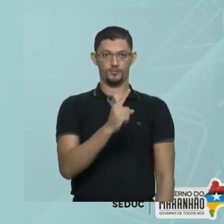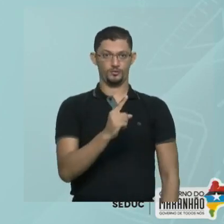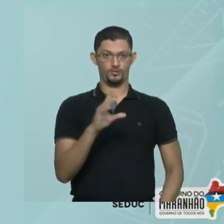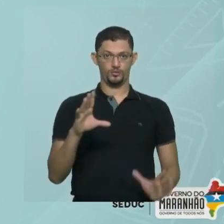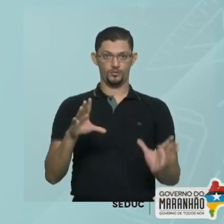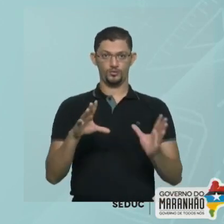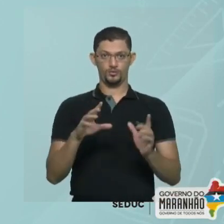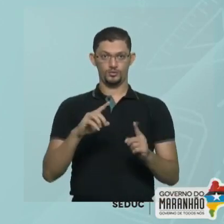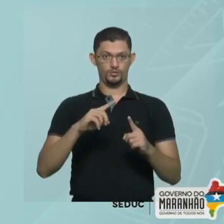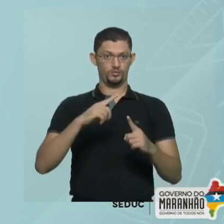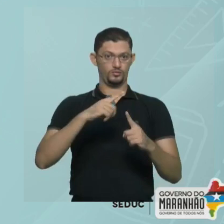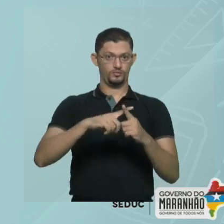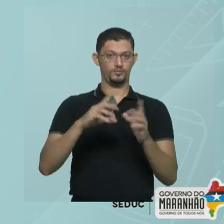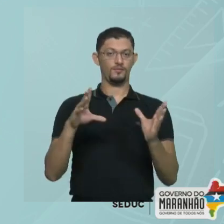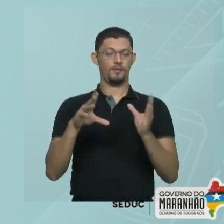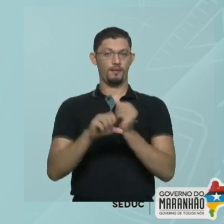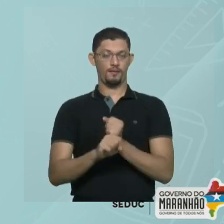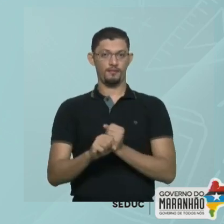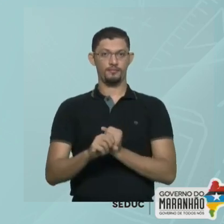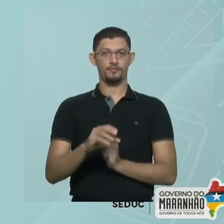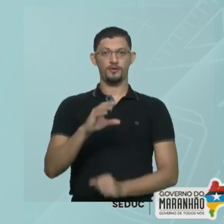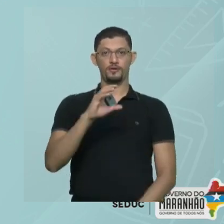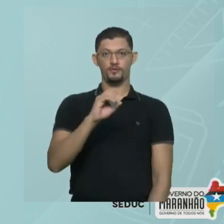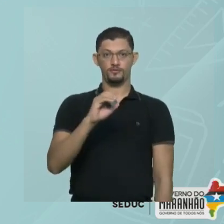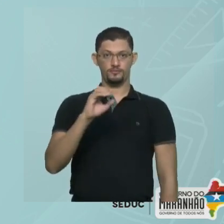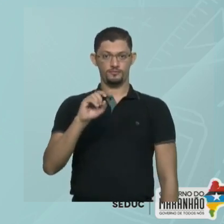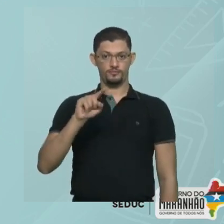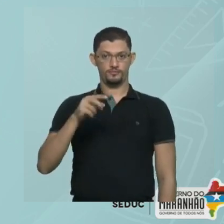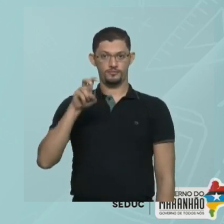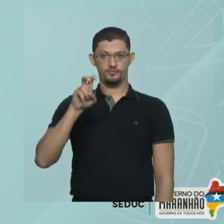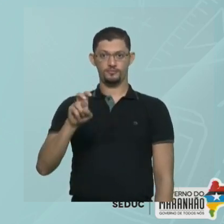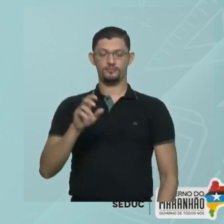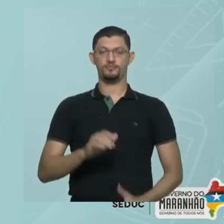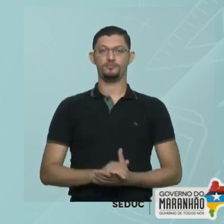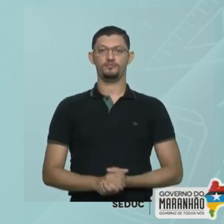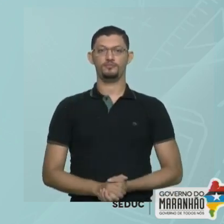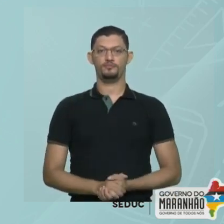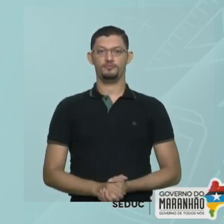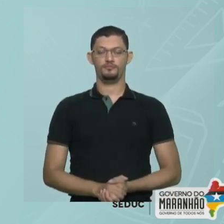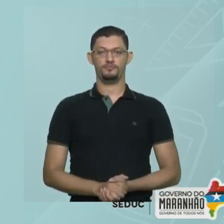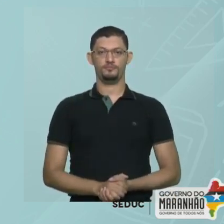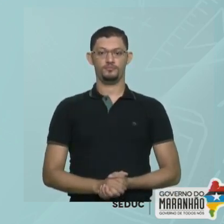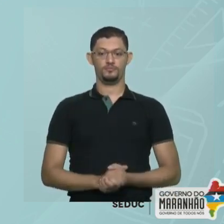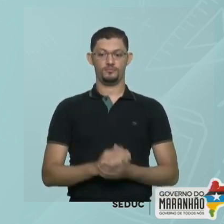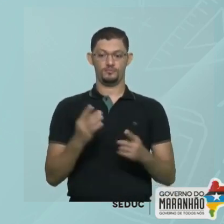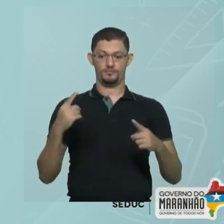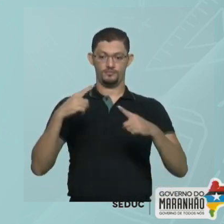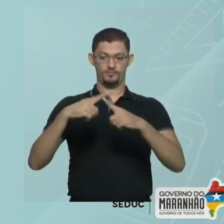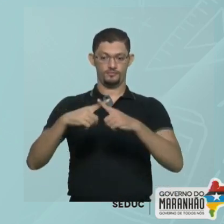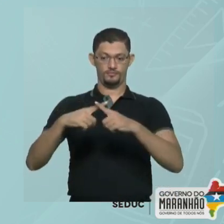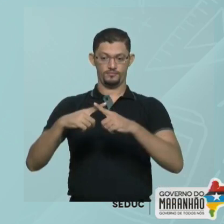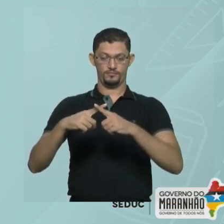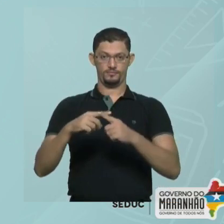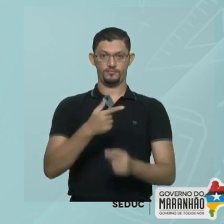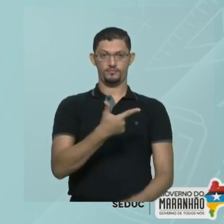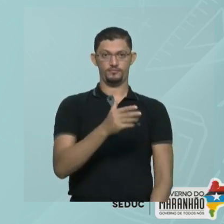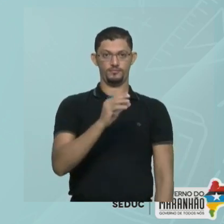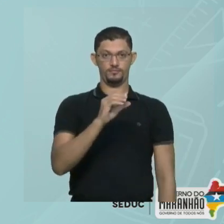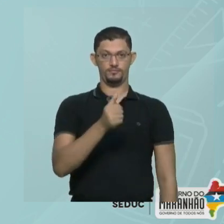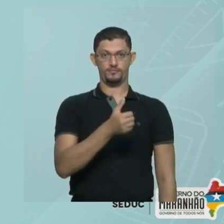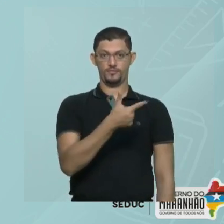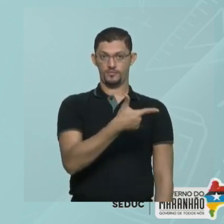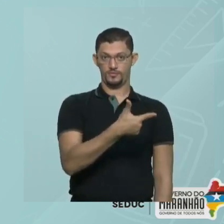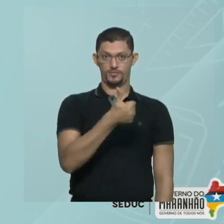mais 0,05, isso vai me dar 1,05. Quando eu multiplicar 2.100, que é